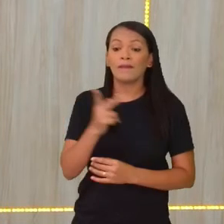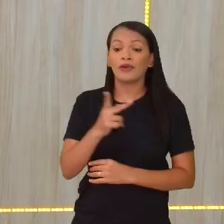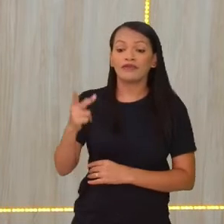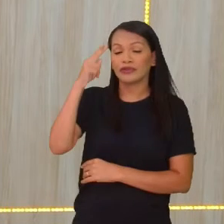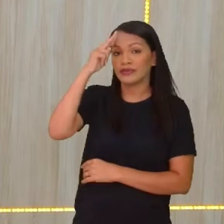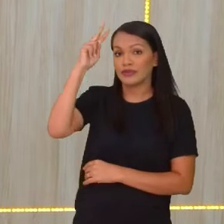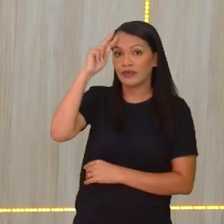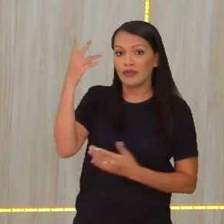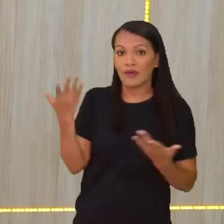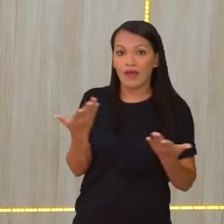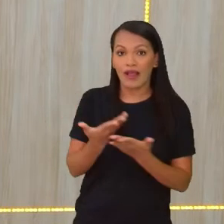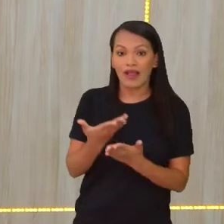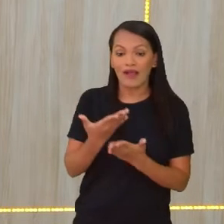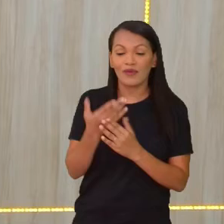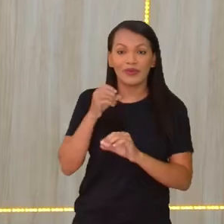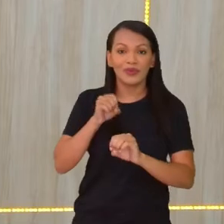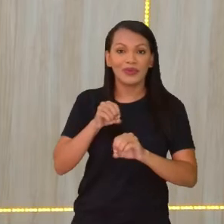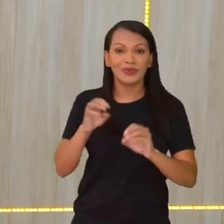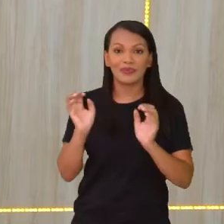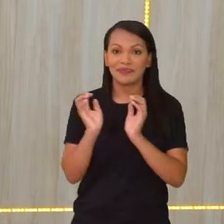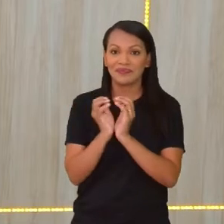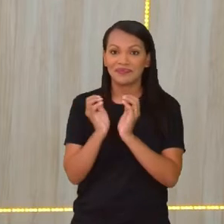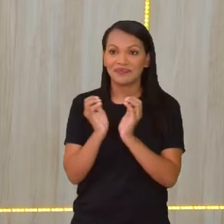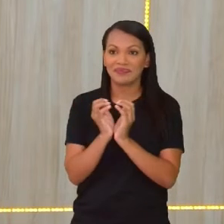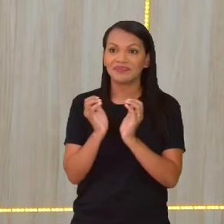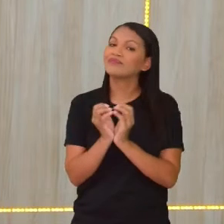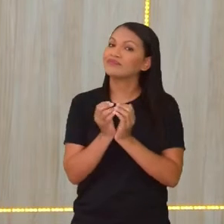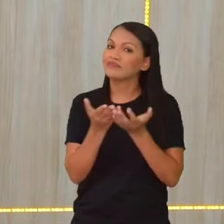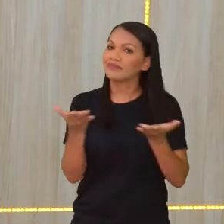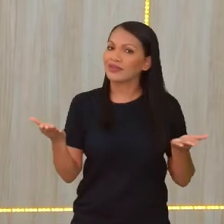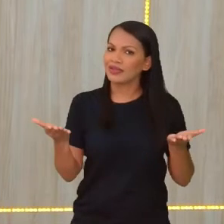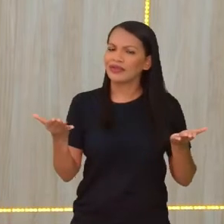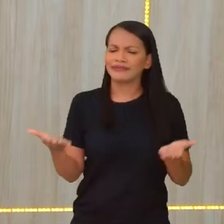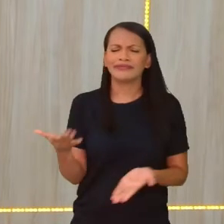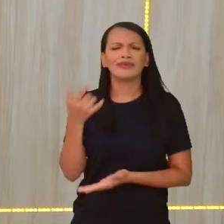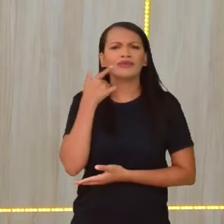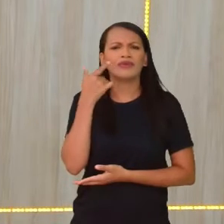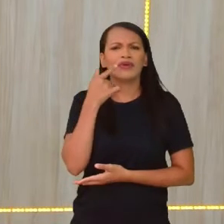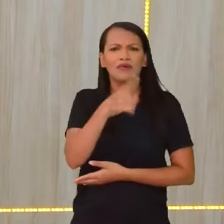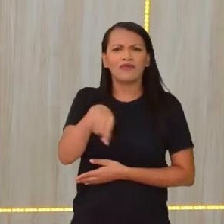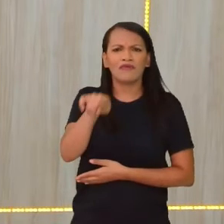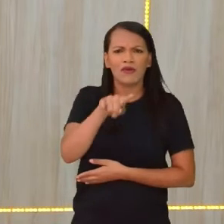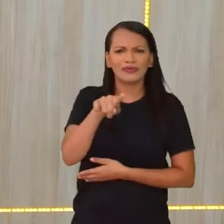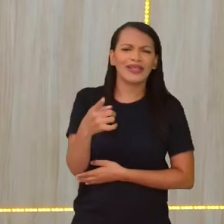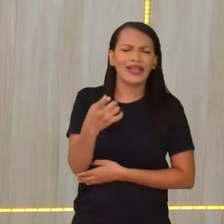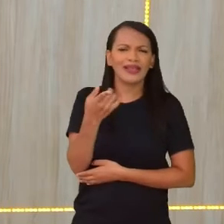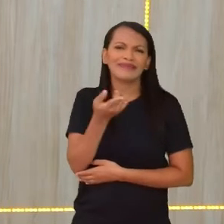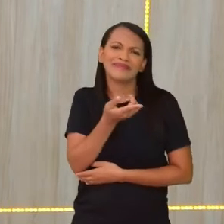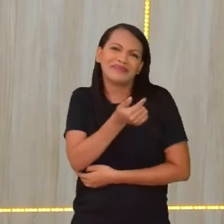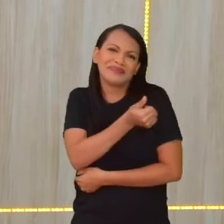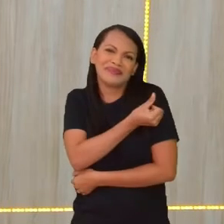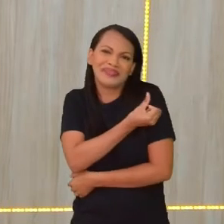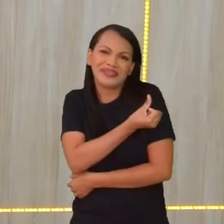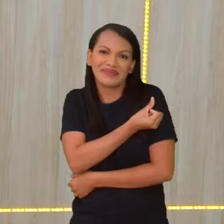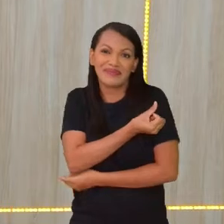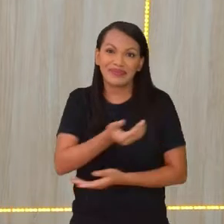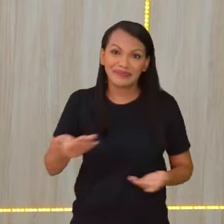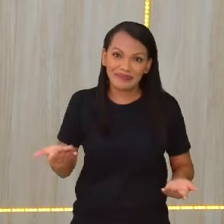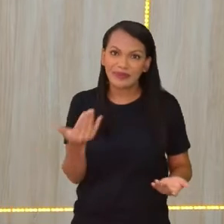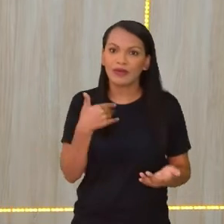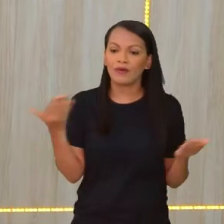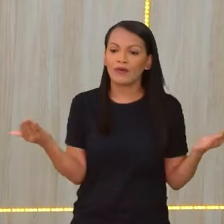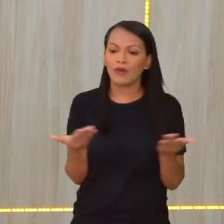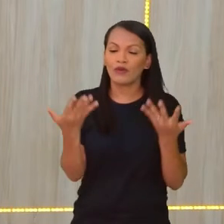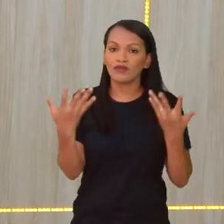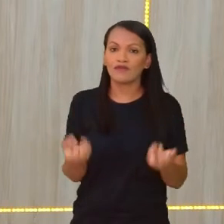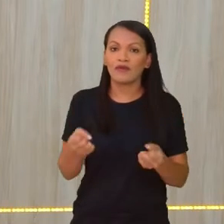Educa Recife para as turminhas maravilhindas do 6º ano. Então hoje nós vamos